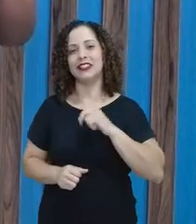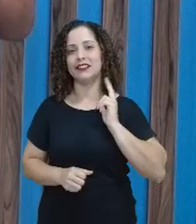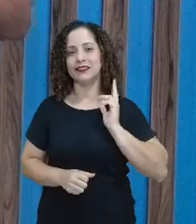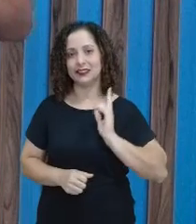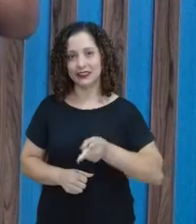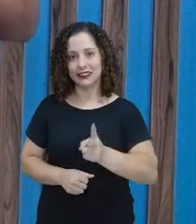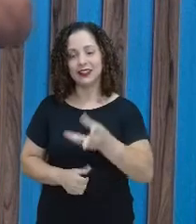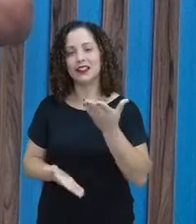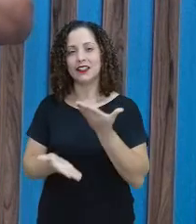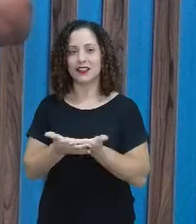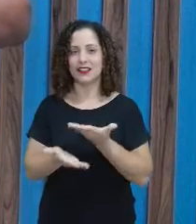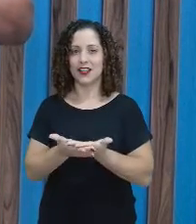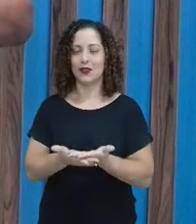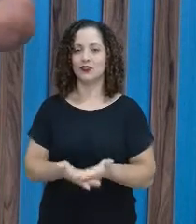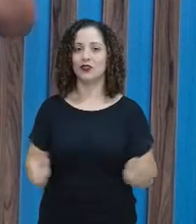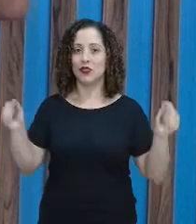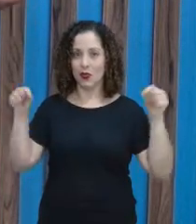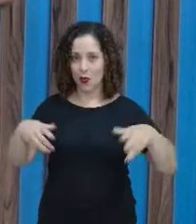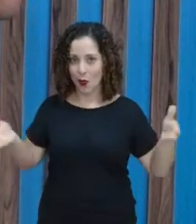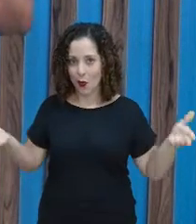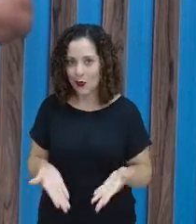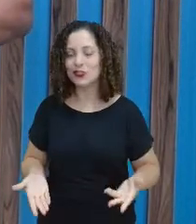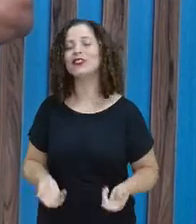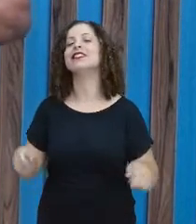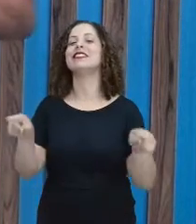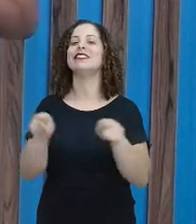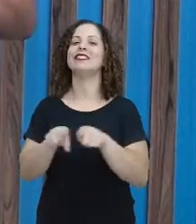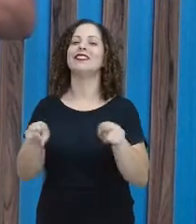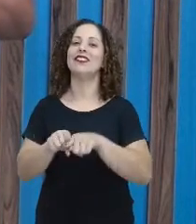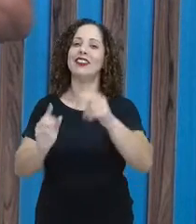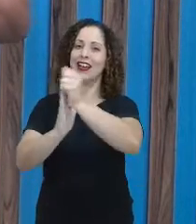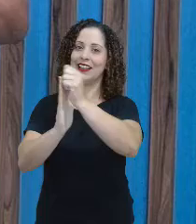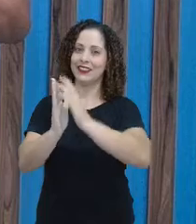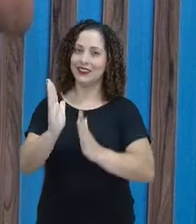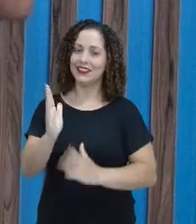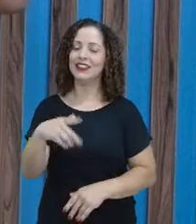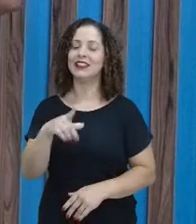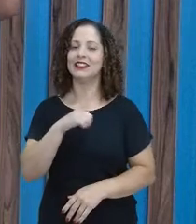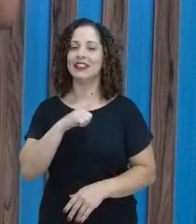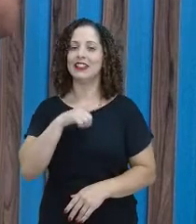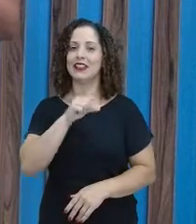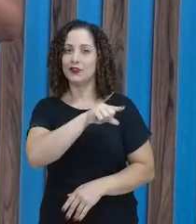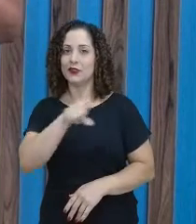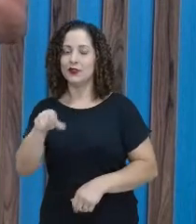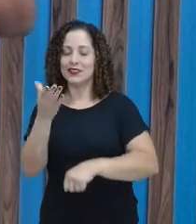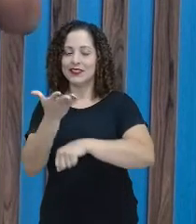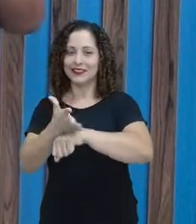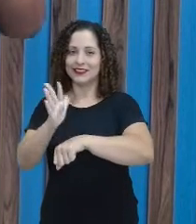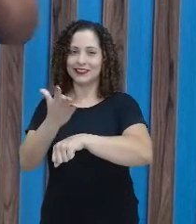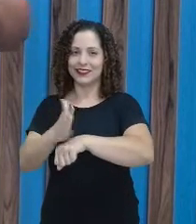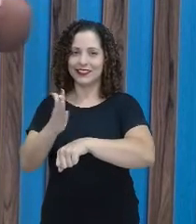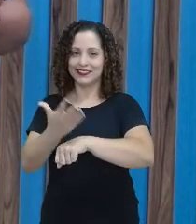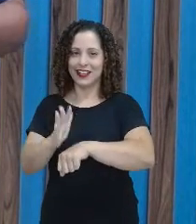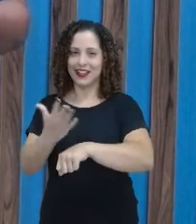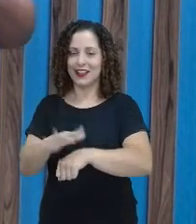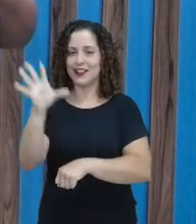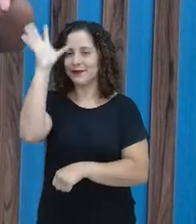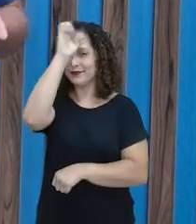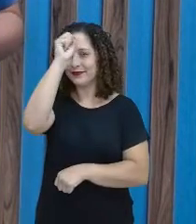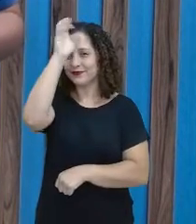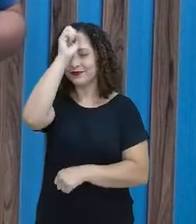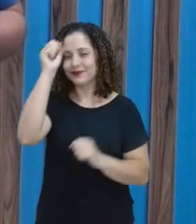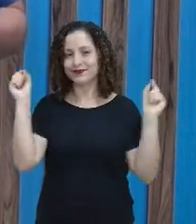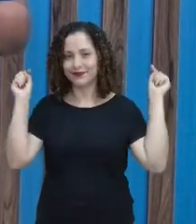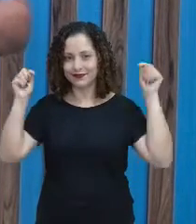aula. Hoje não vai ser diferente, tá? Vou deixar aí uma atividadezinha para você praticar o que aprendeu na